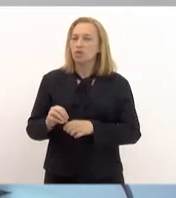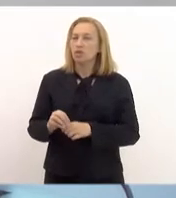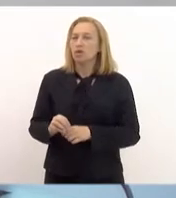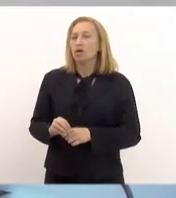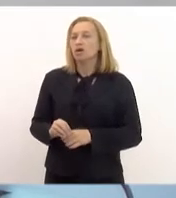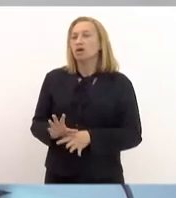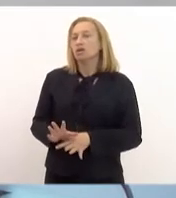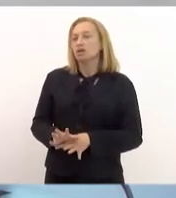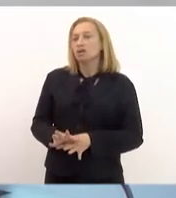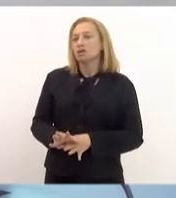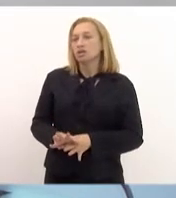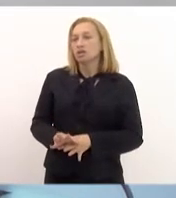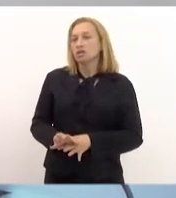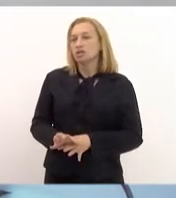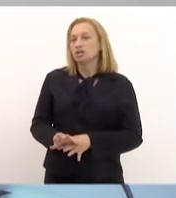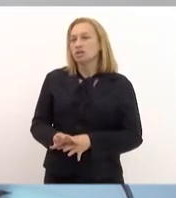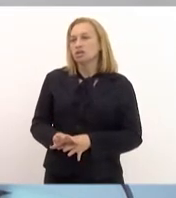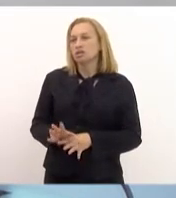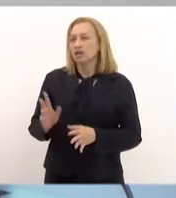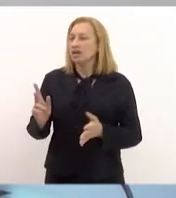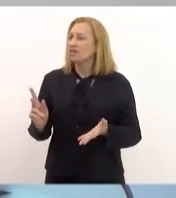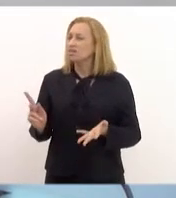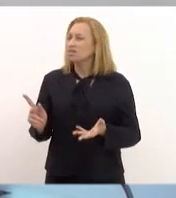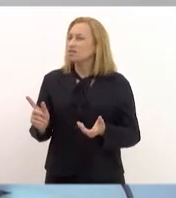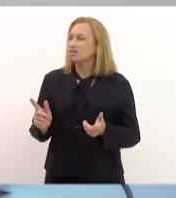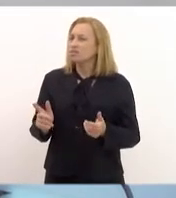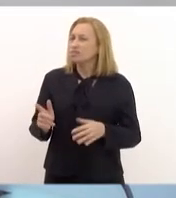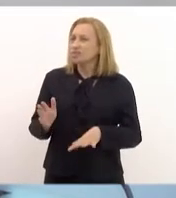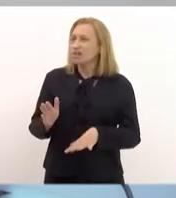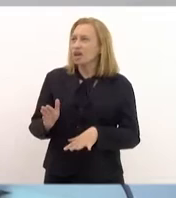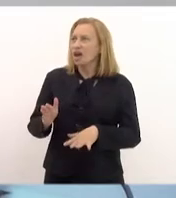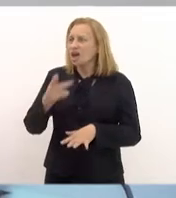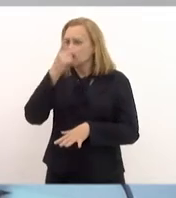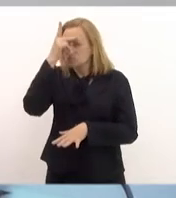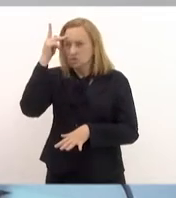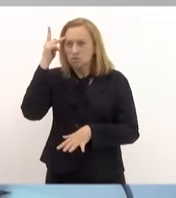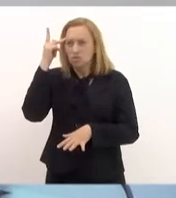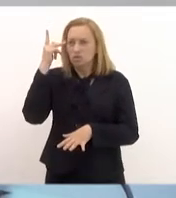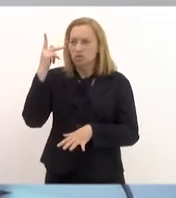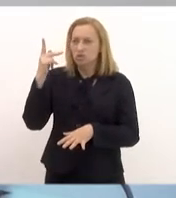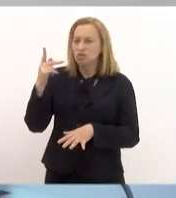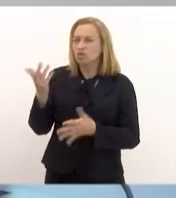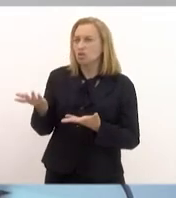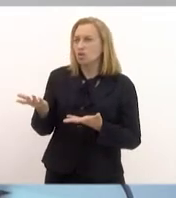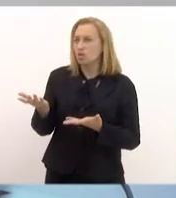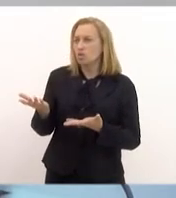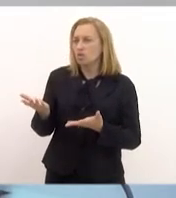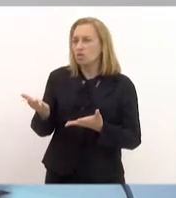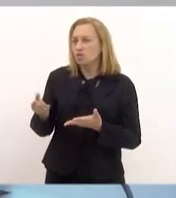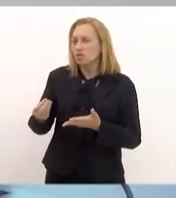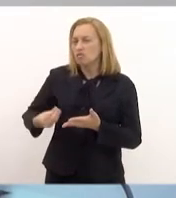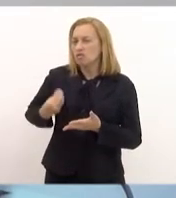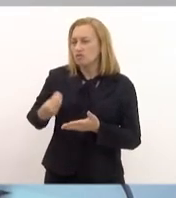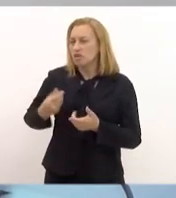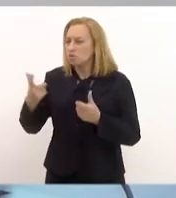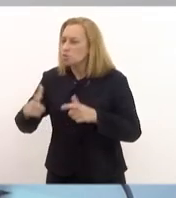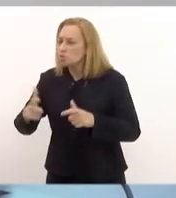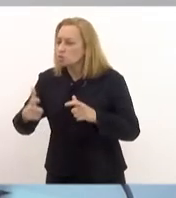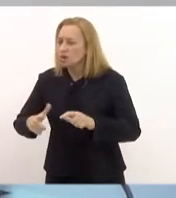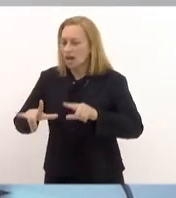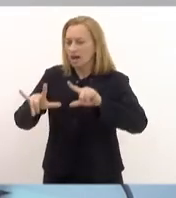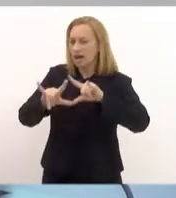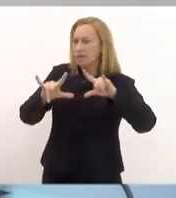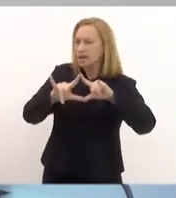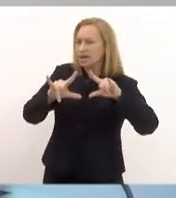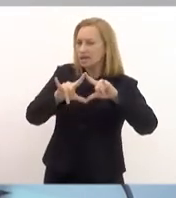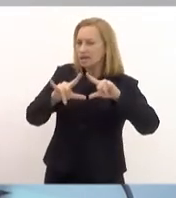meu entendimento, anárquica. Está mais ocupado, inclusive, pelo narco e pela milícia, né, e